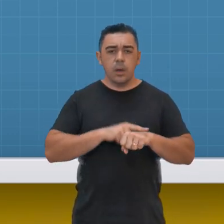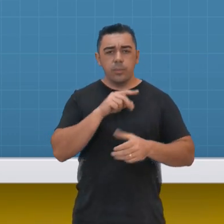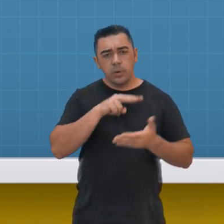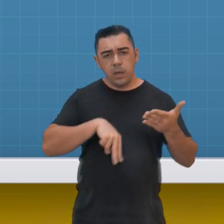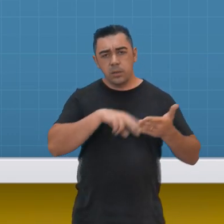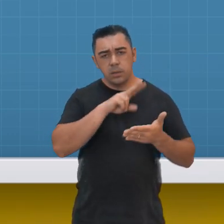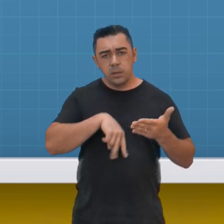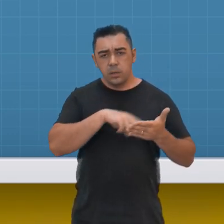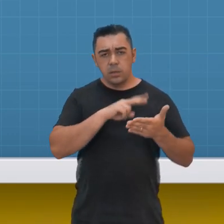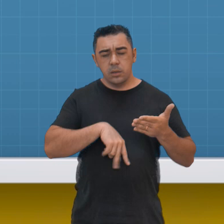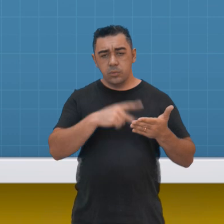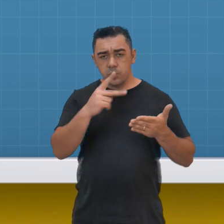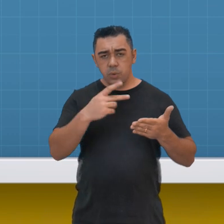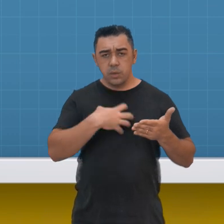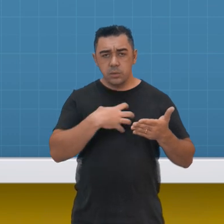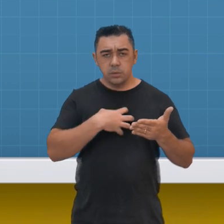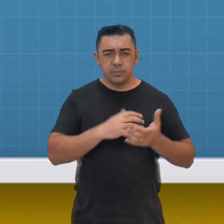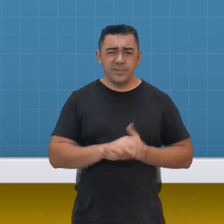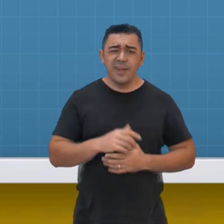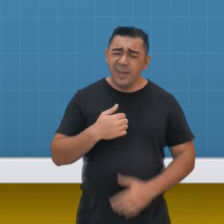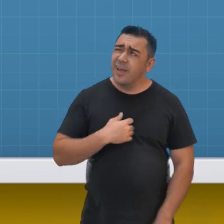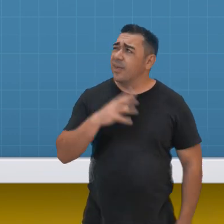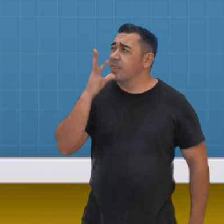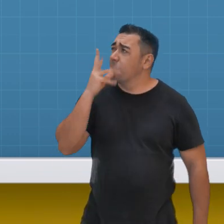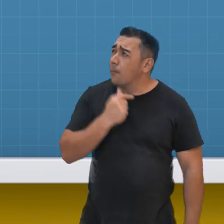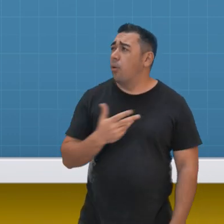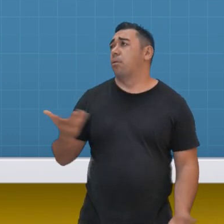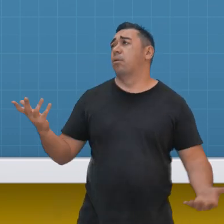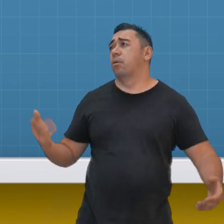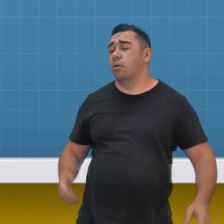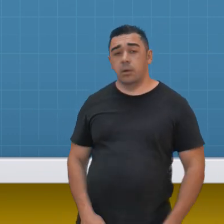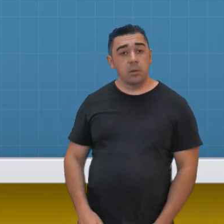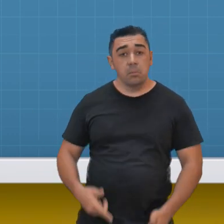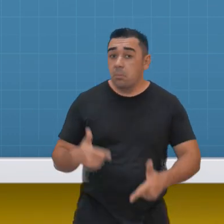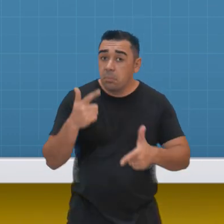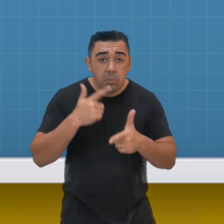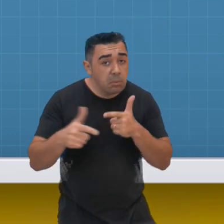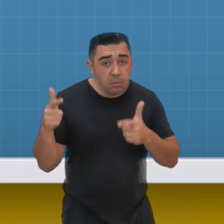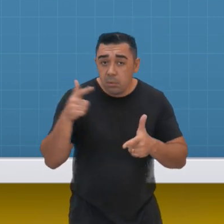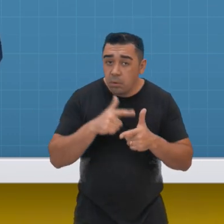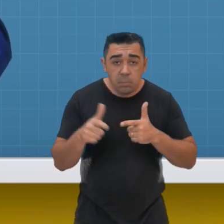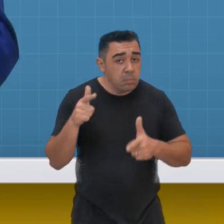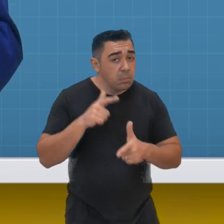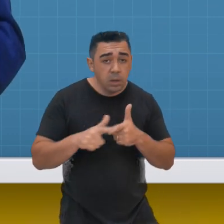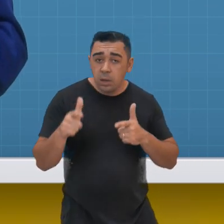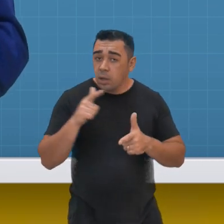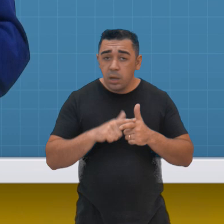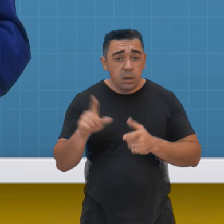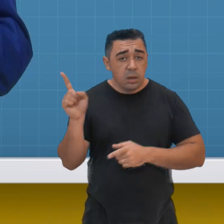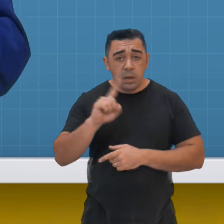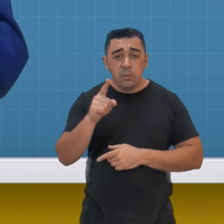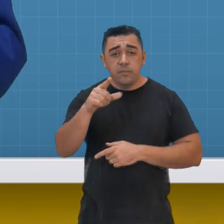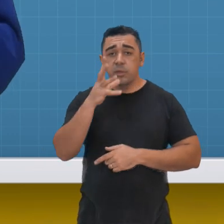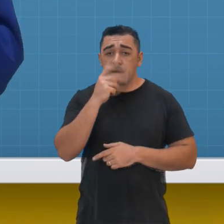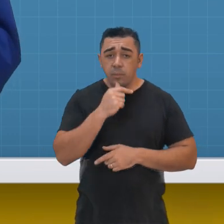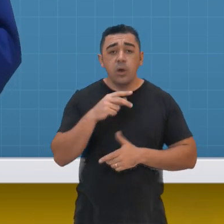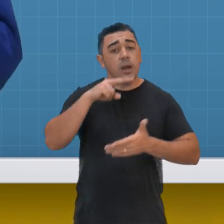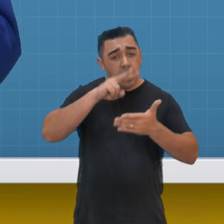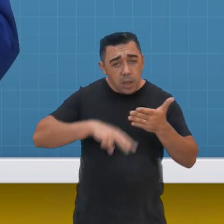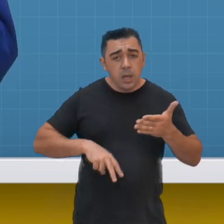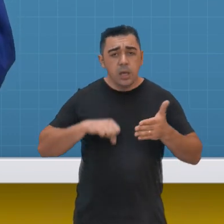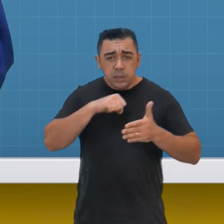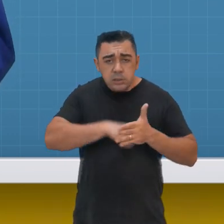da sua leitura. Professora, mas eu demoro demais. Não importa se você demora.